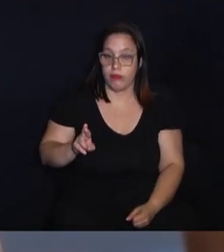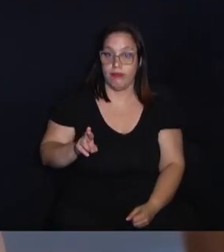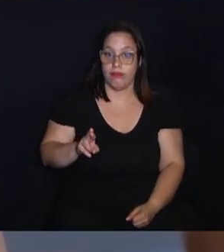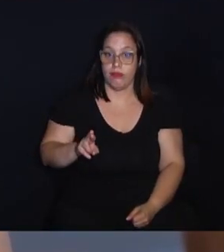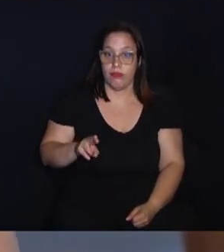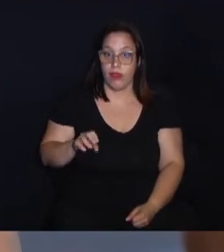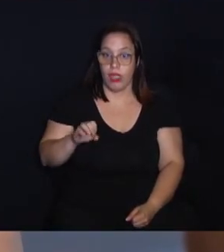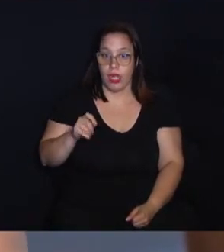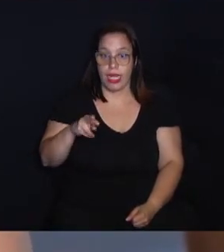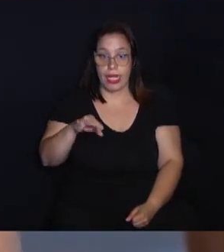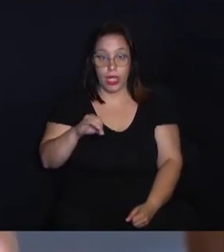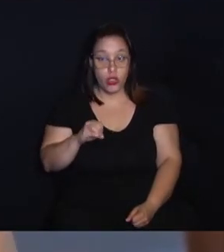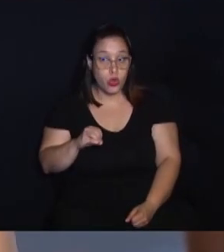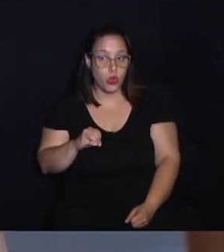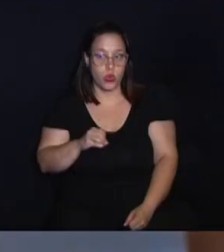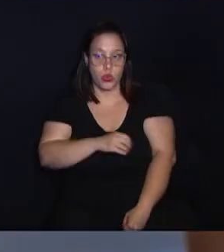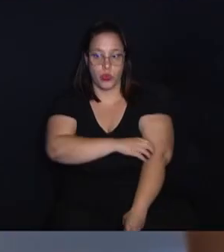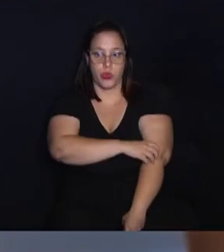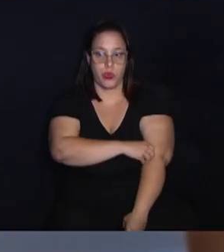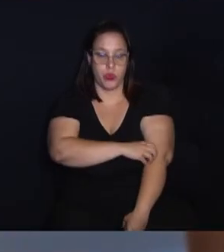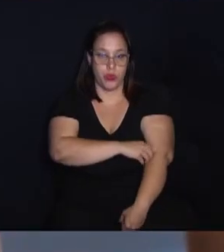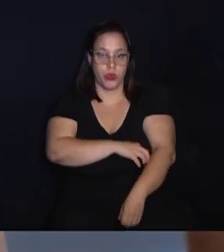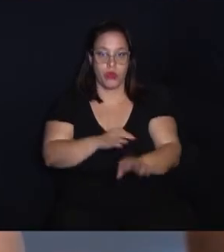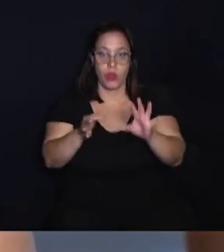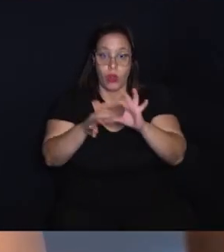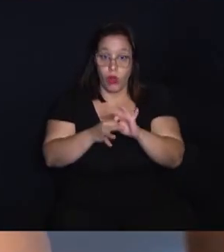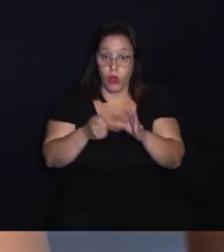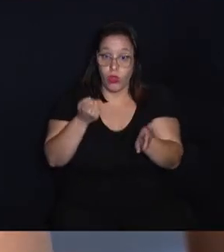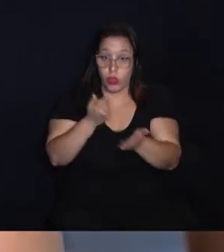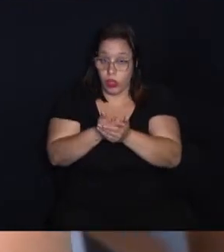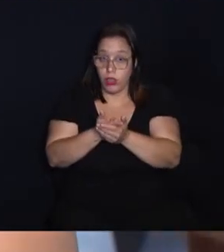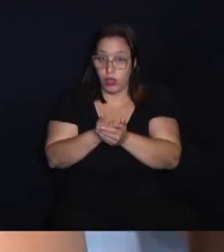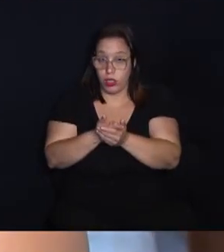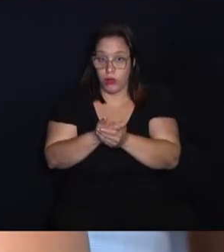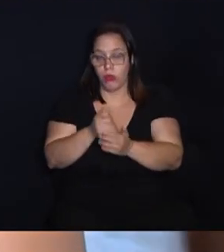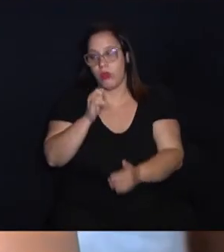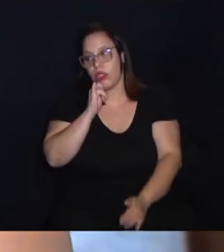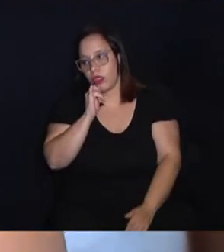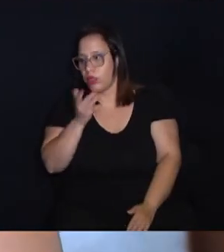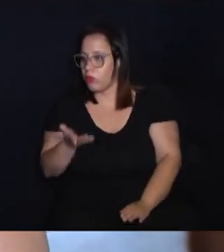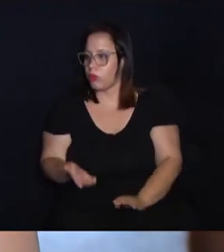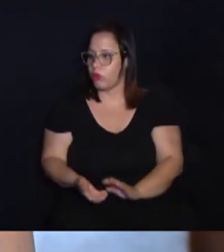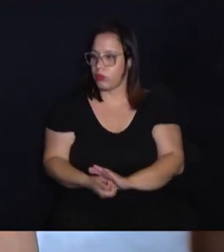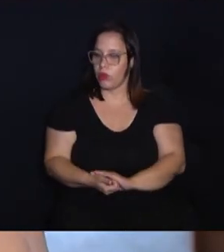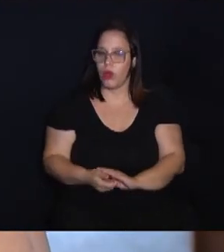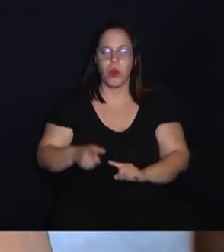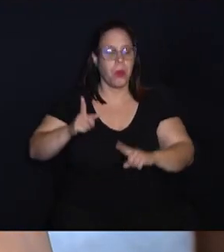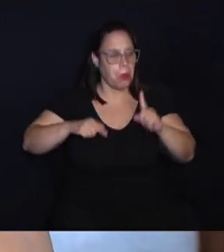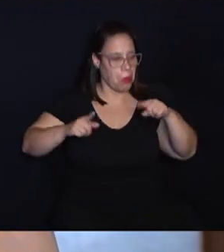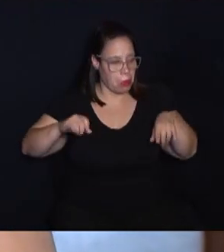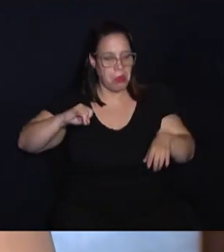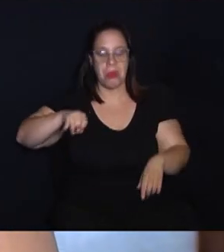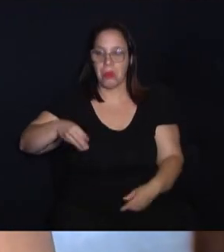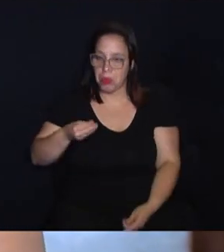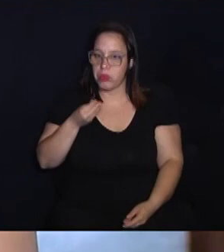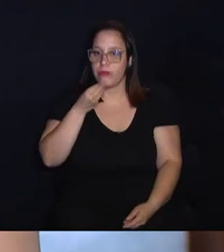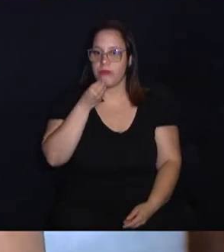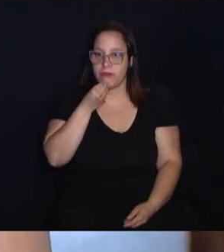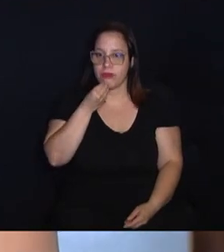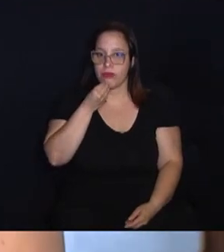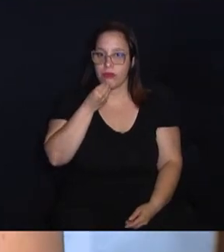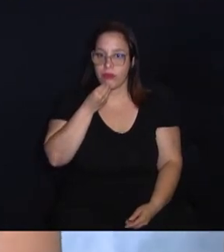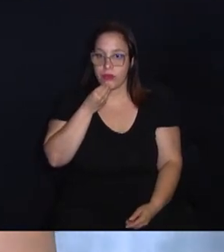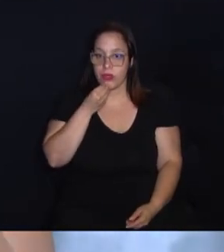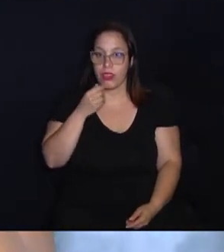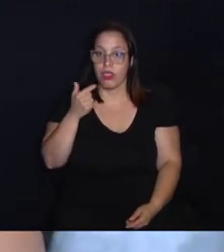de estágio também, que é ligada ao setor de vendas. E então, muitas oportunidades, inclusive, que